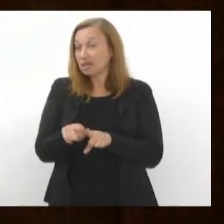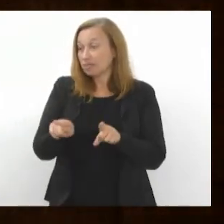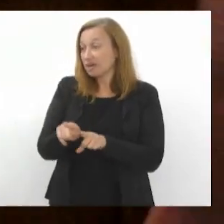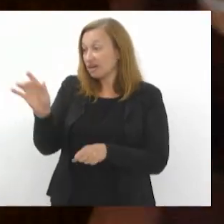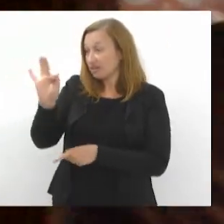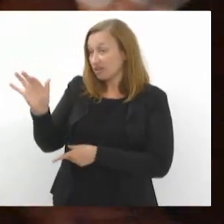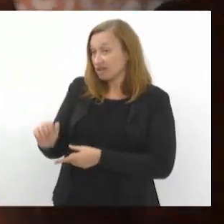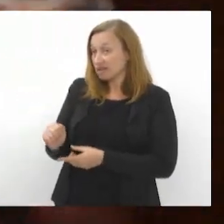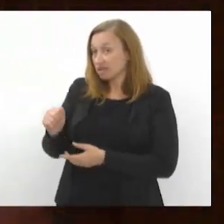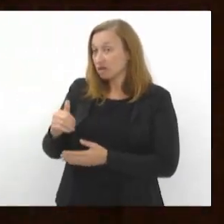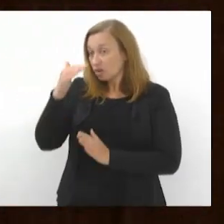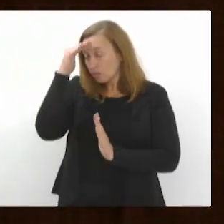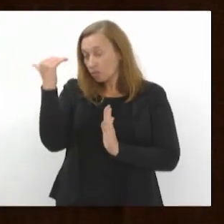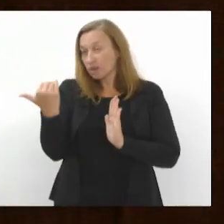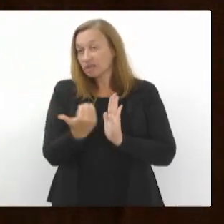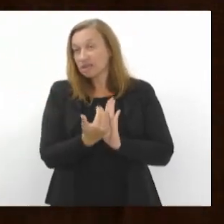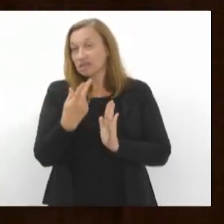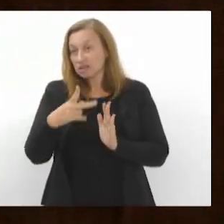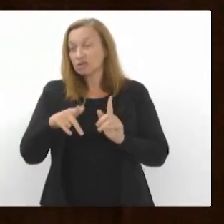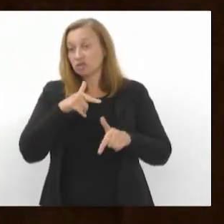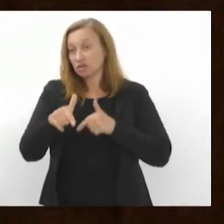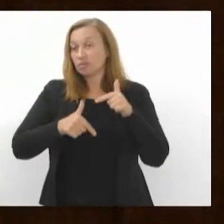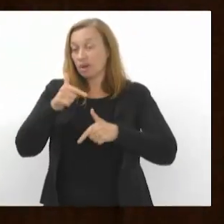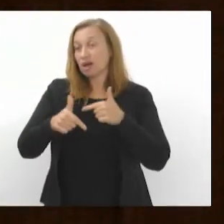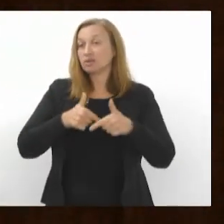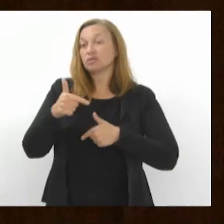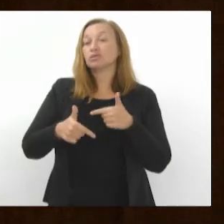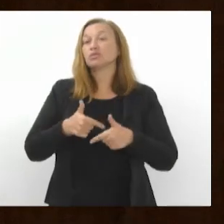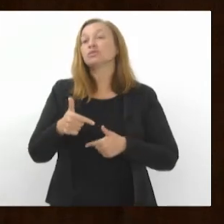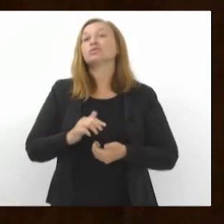Fazenda cumpram suas funções